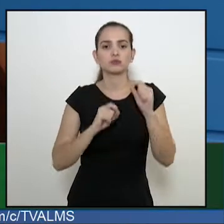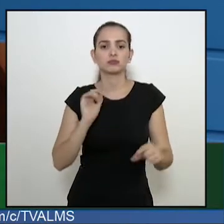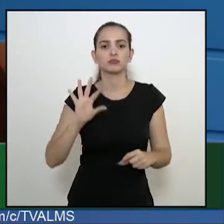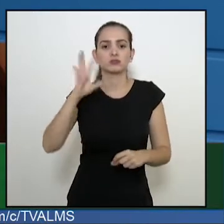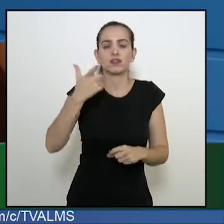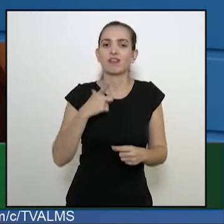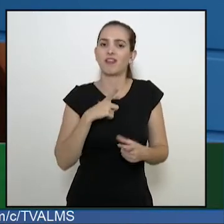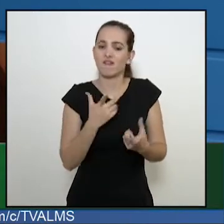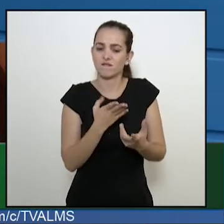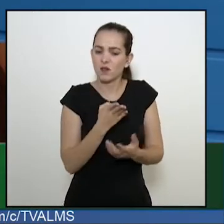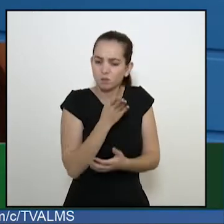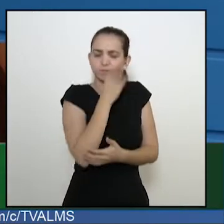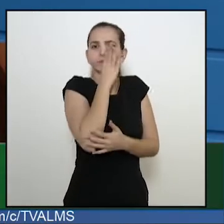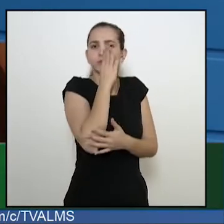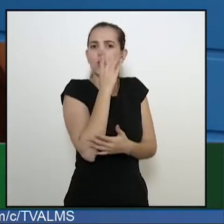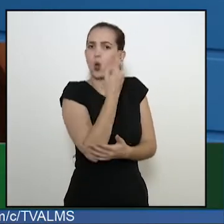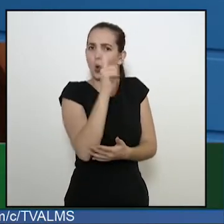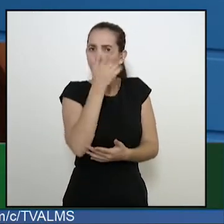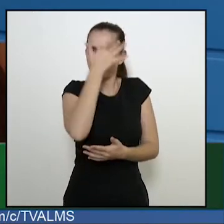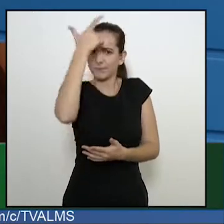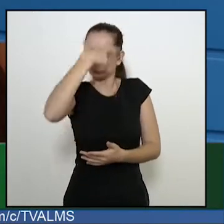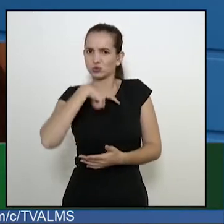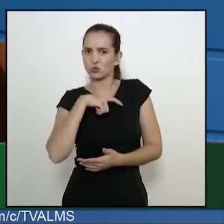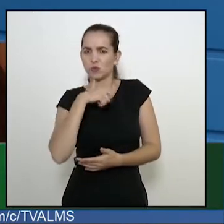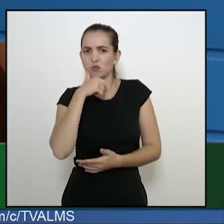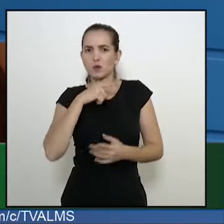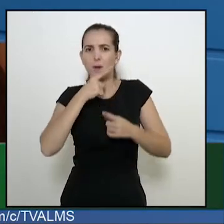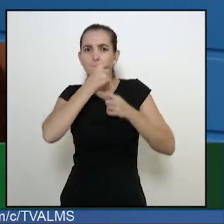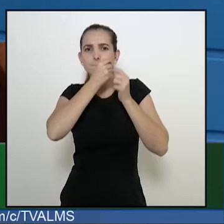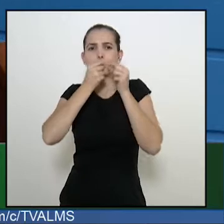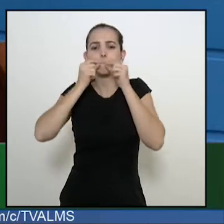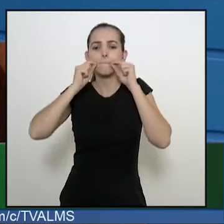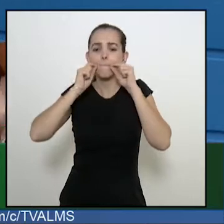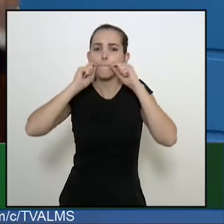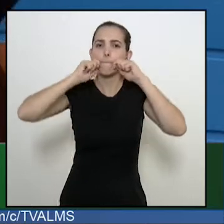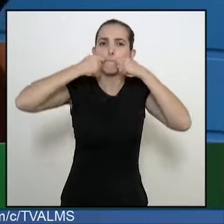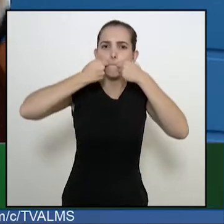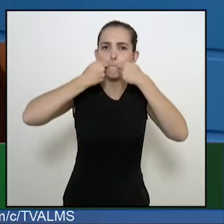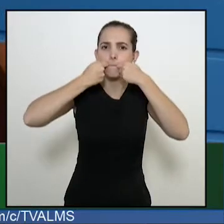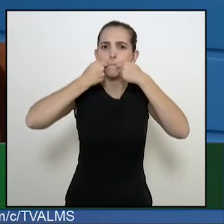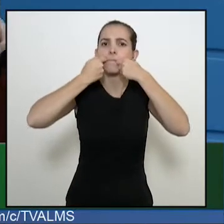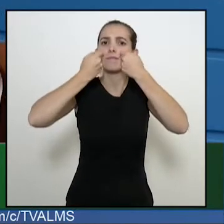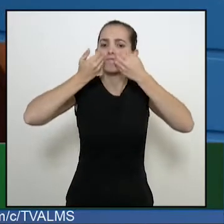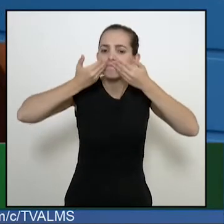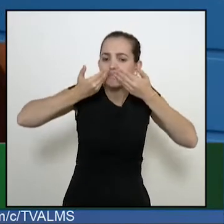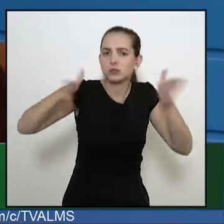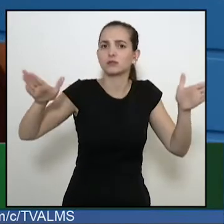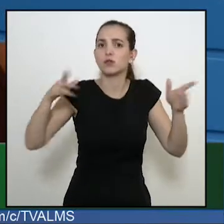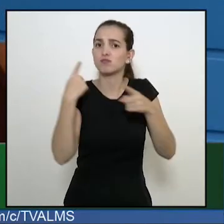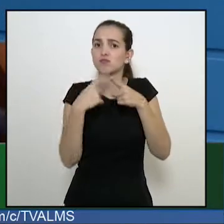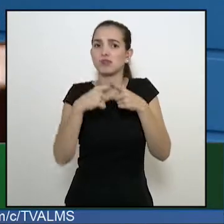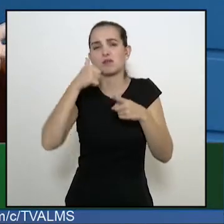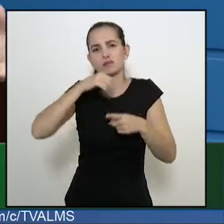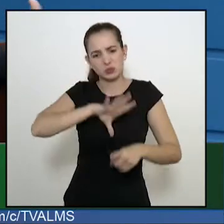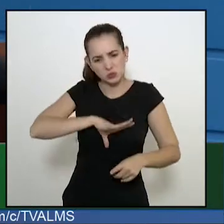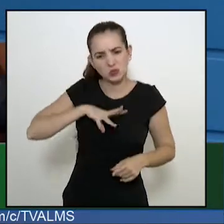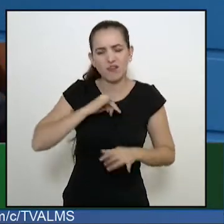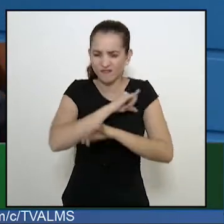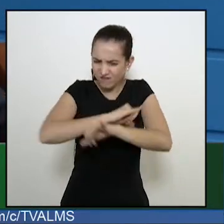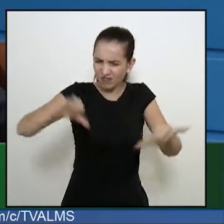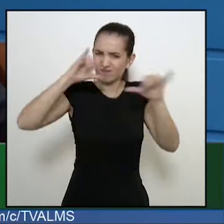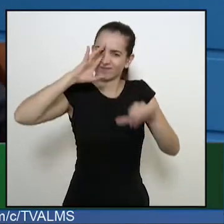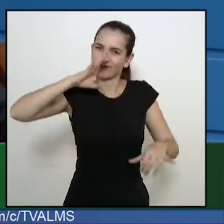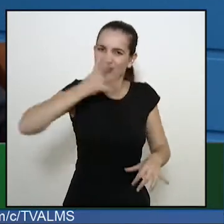quiseram calar a voz de alguém que estava justamente denunciando a violência praticada contra todas